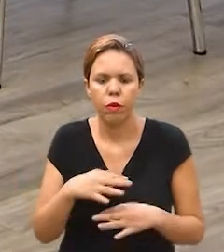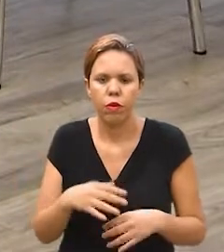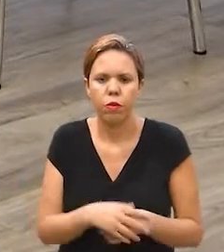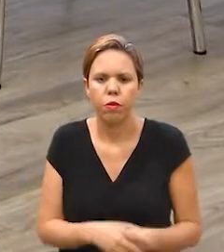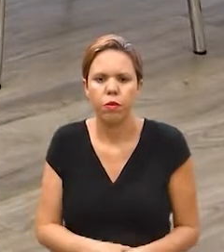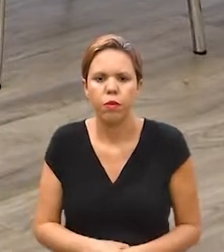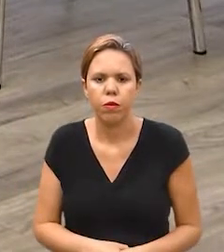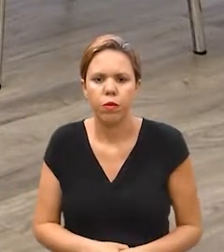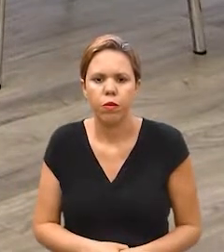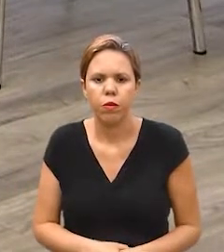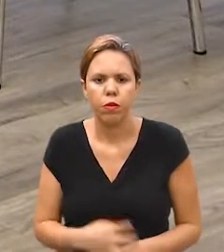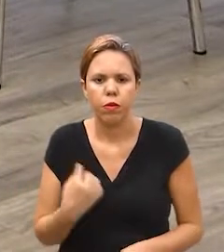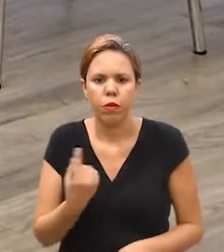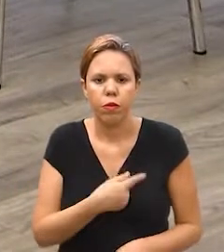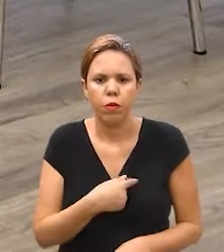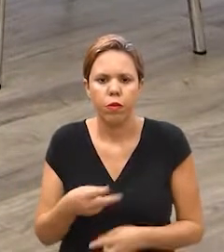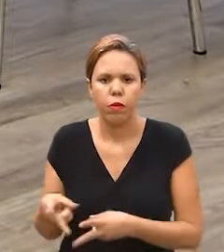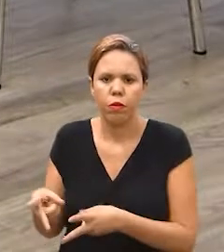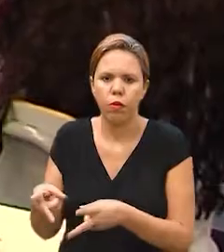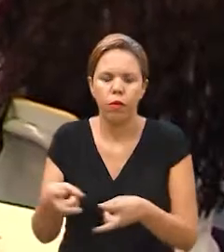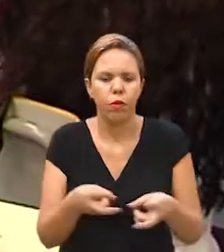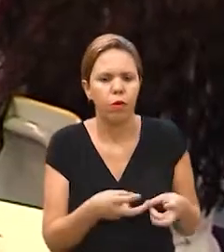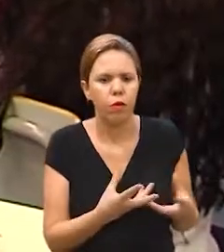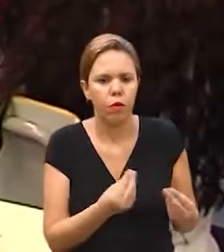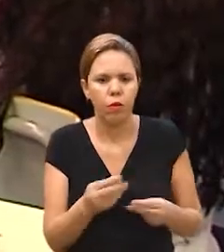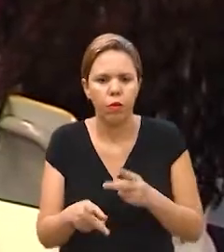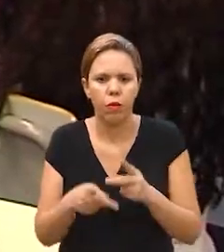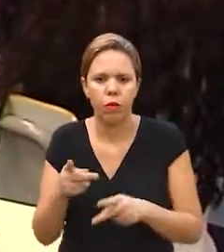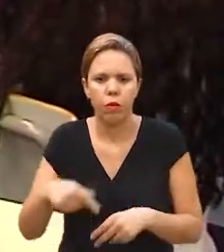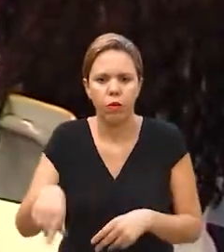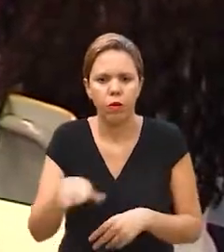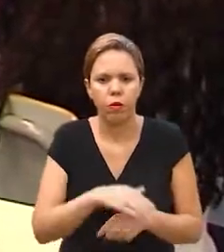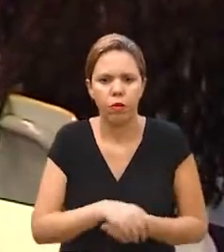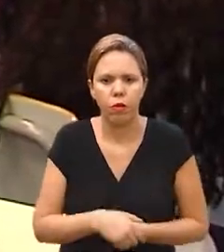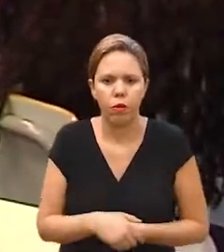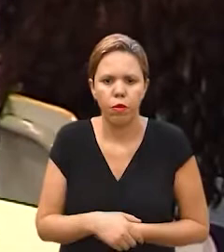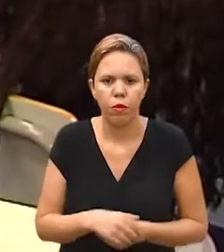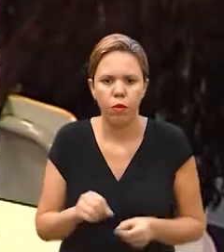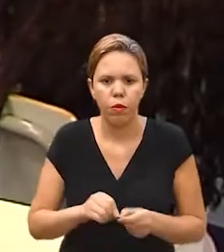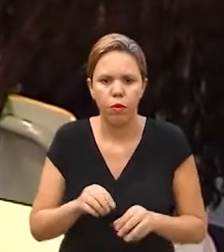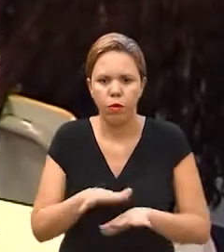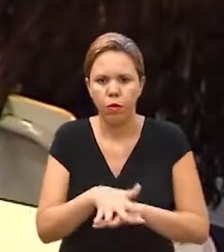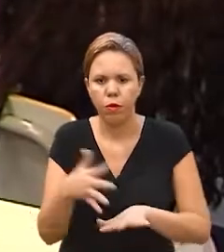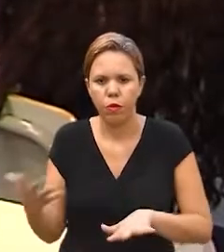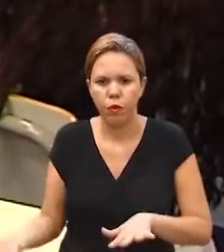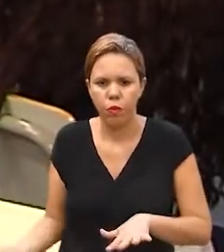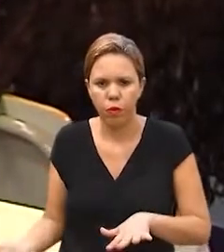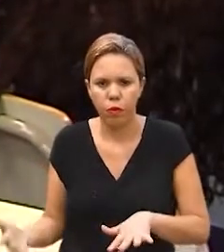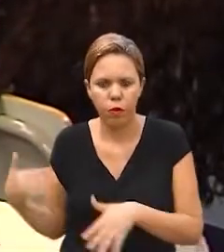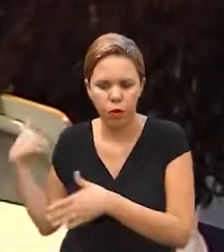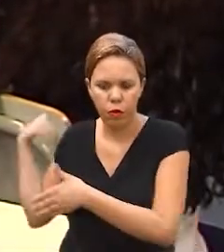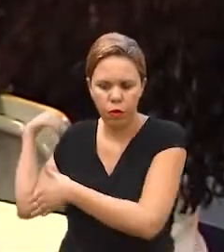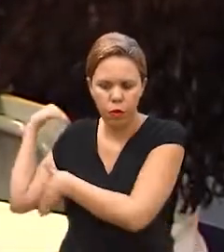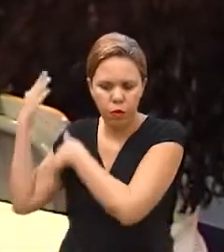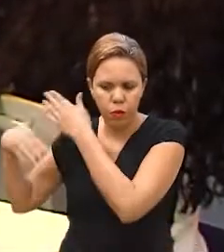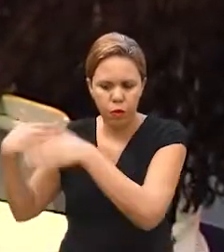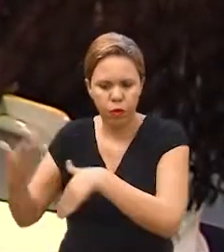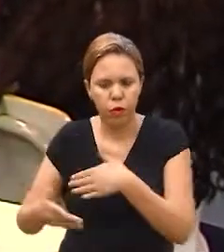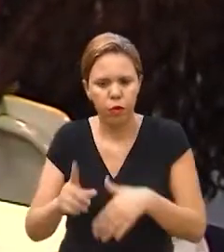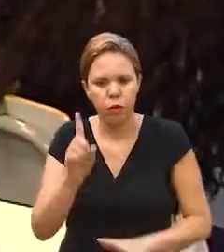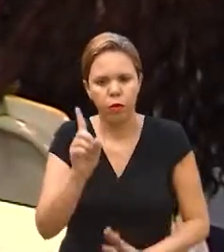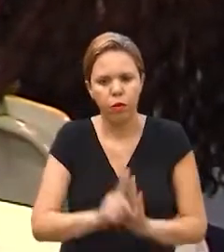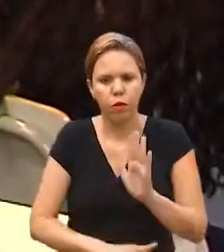Nós observamos que muitas pessoas foram excluídas historicamente desse direito à